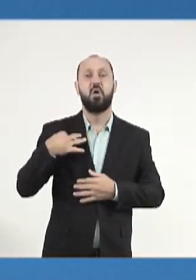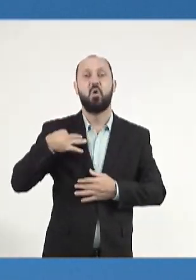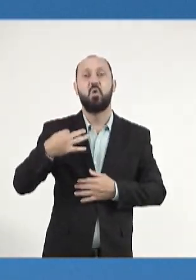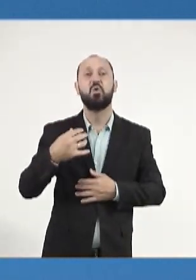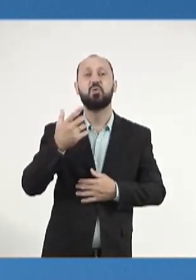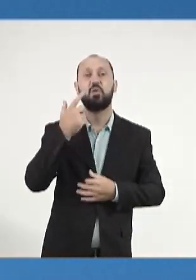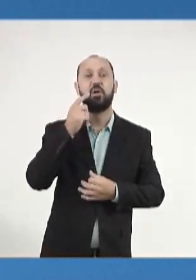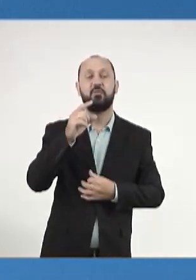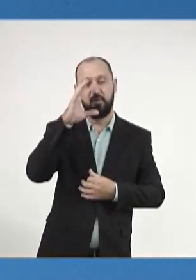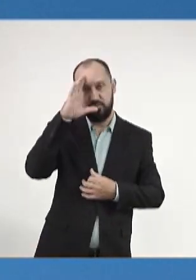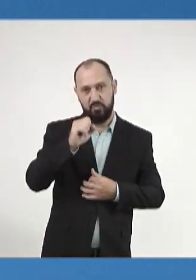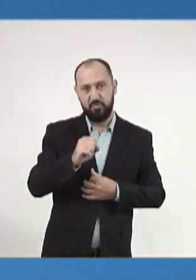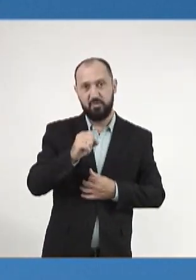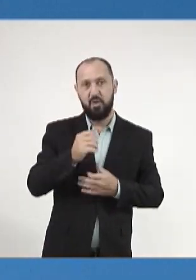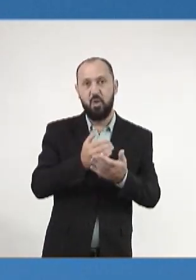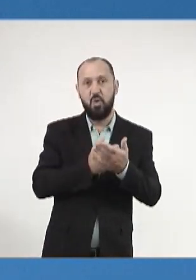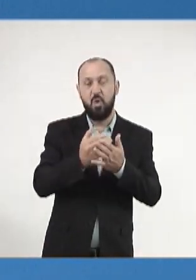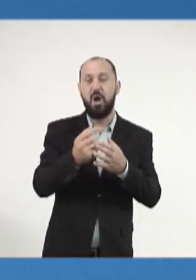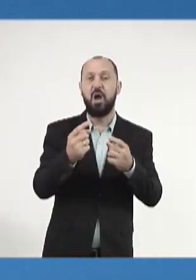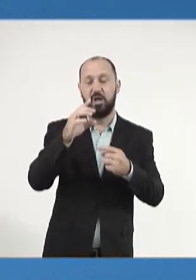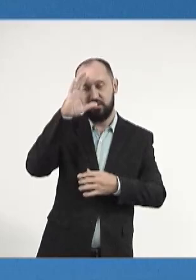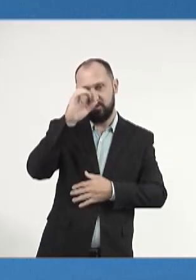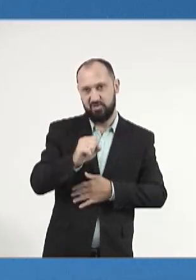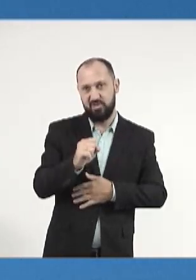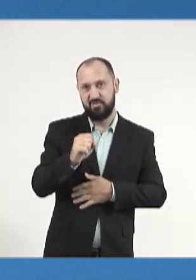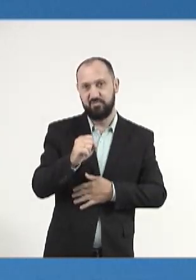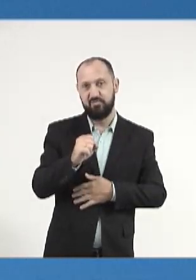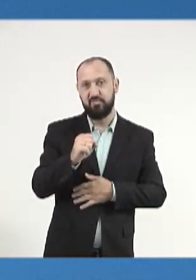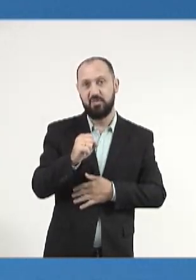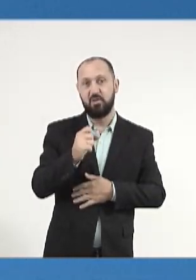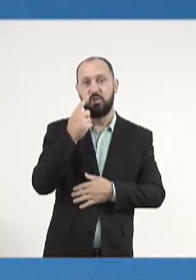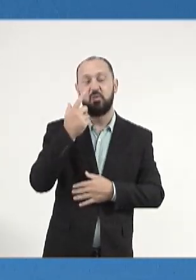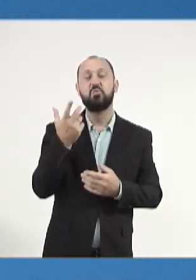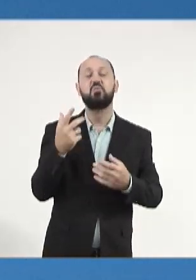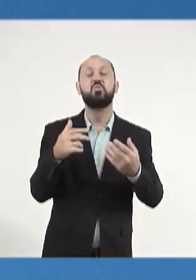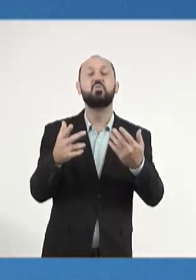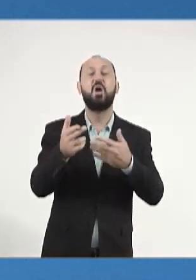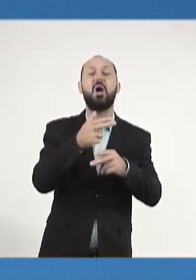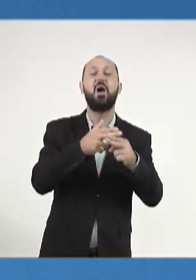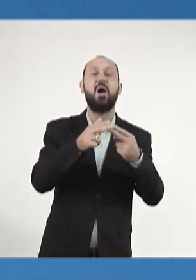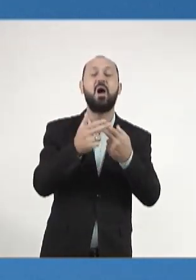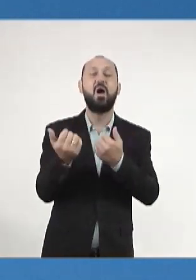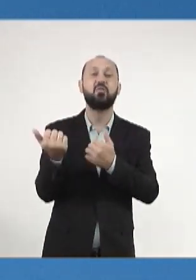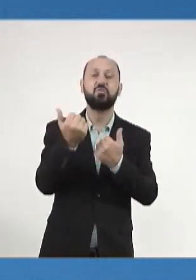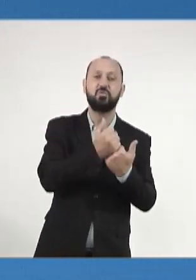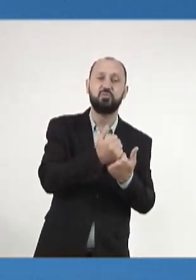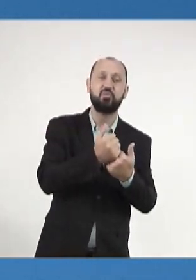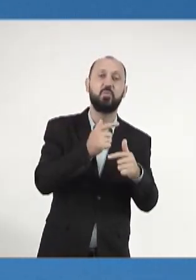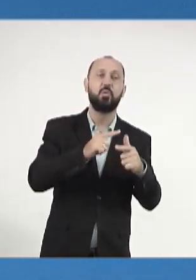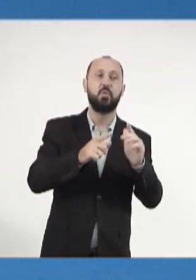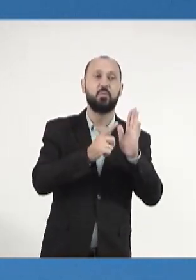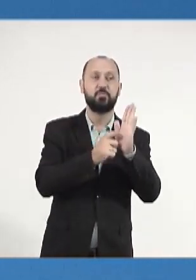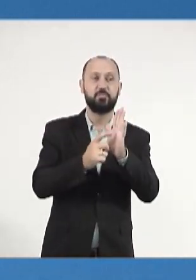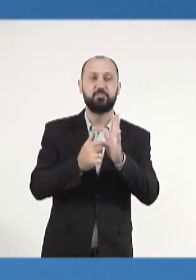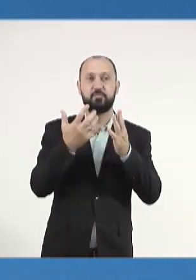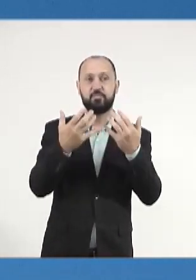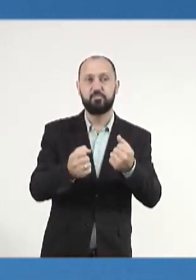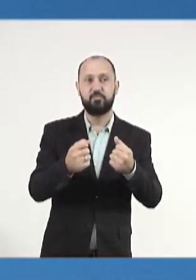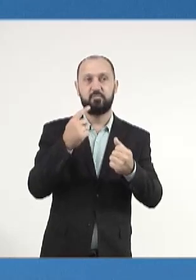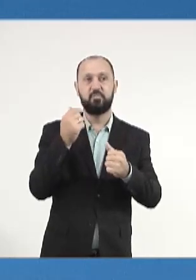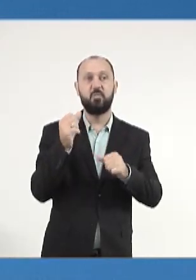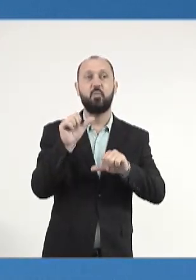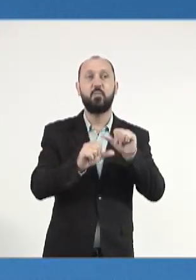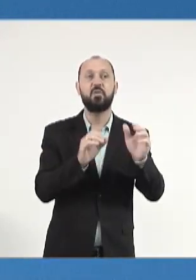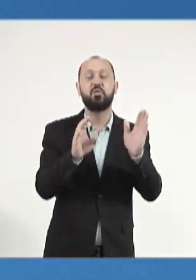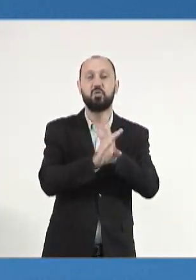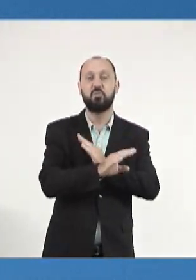vamos resolver. É um outro nível de decisão, não é remendo, não é resolver o problema de Douradina, não é aceitar uma